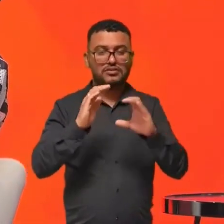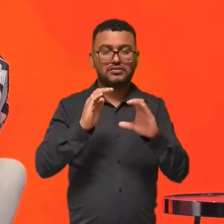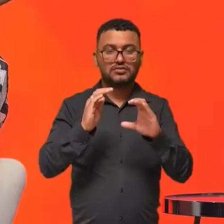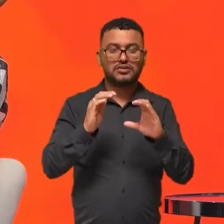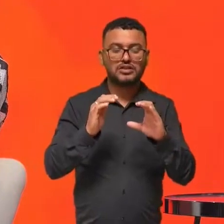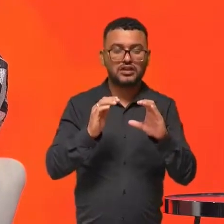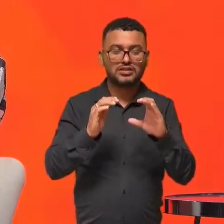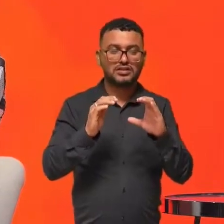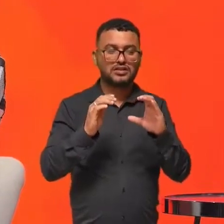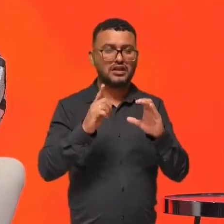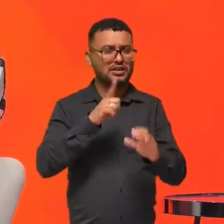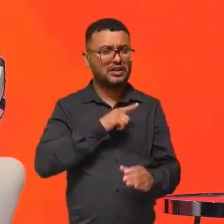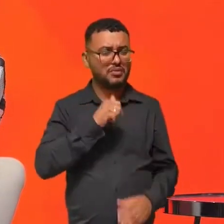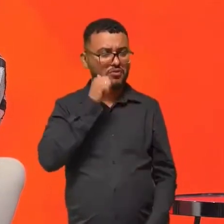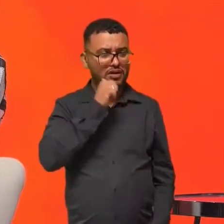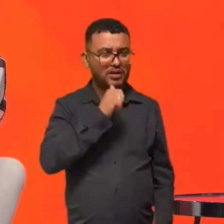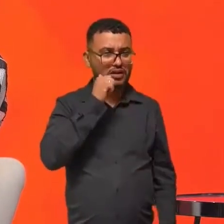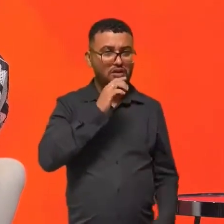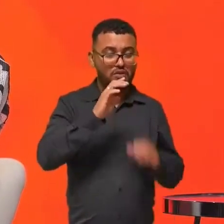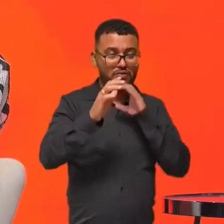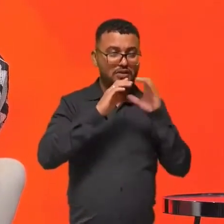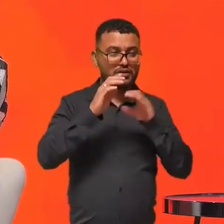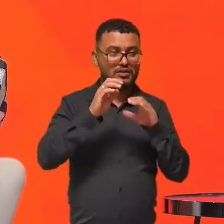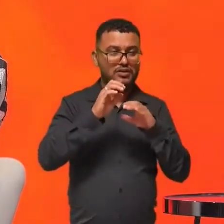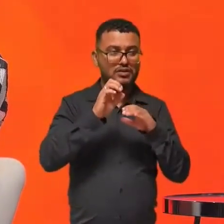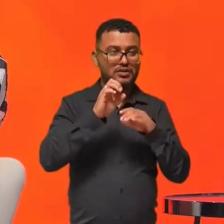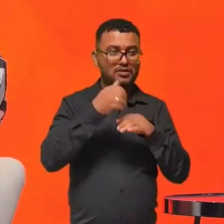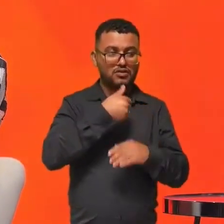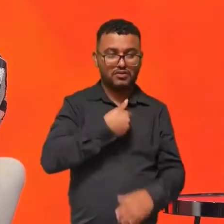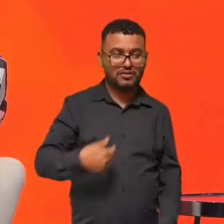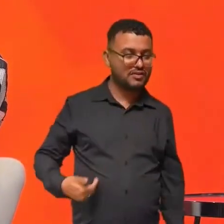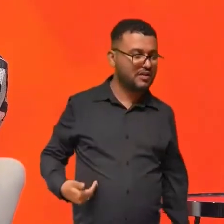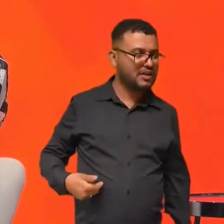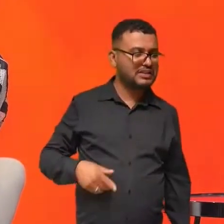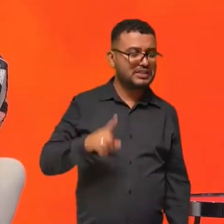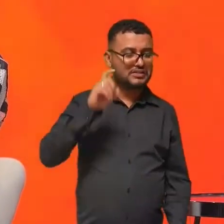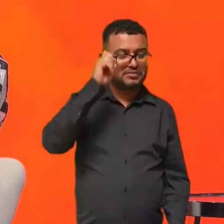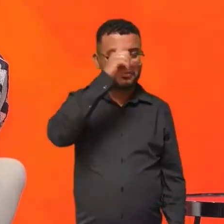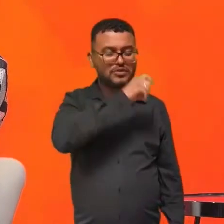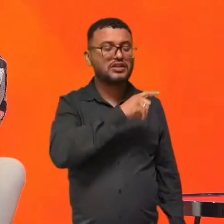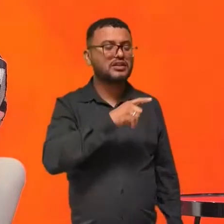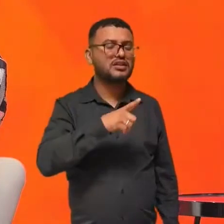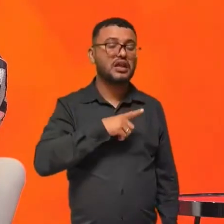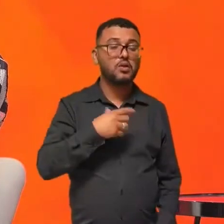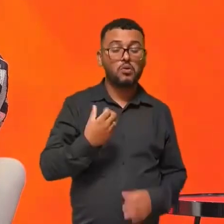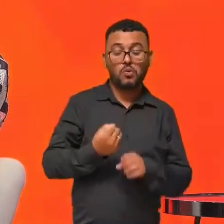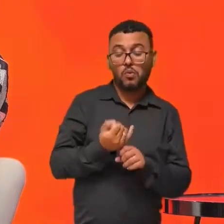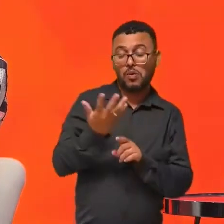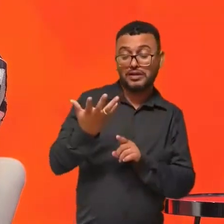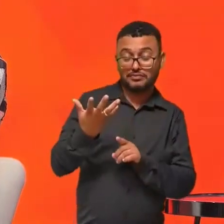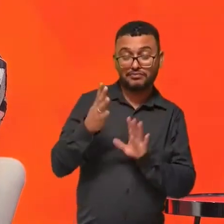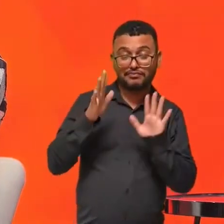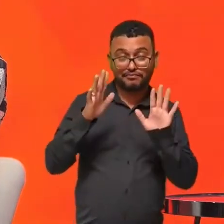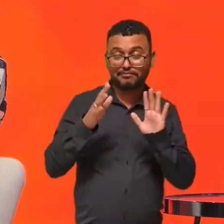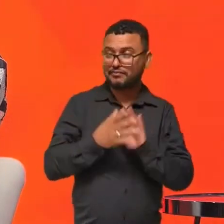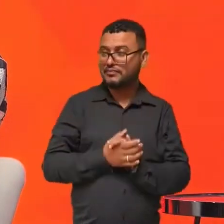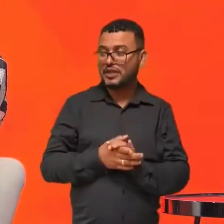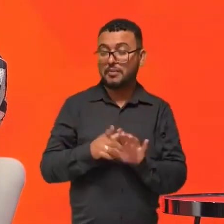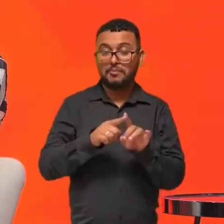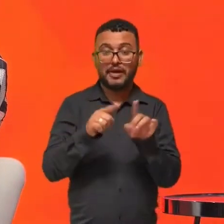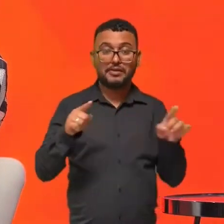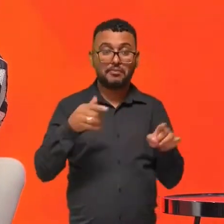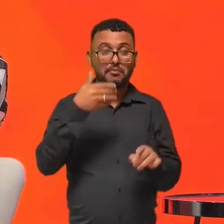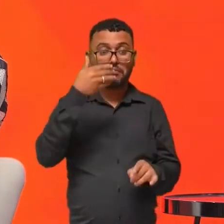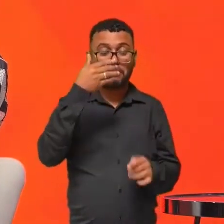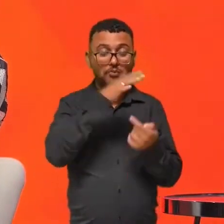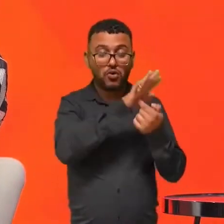comunicação estatal, né? Como às vezes é distante, é só os números e etc. E você... nitidamente, quando a gente usa estratégias de humanizar